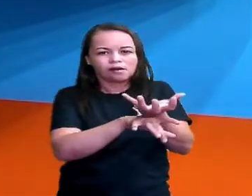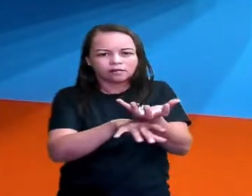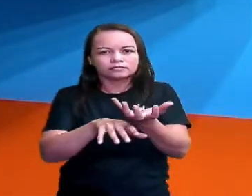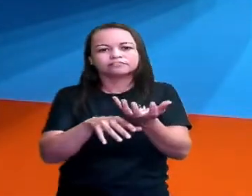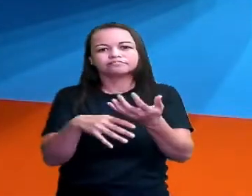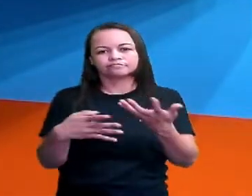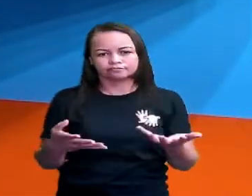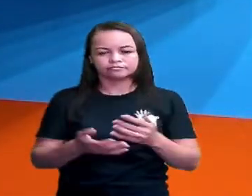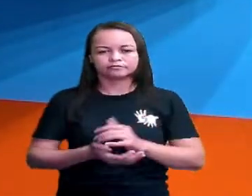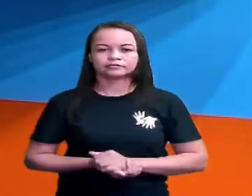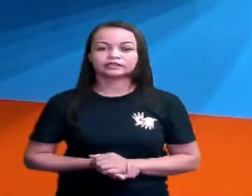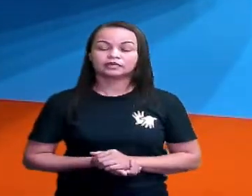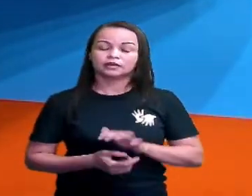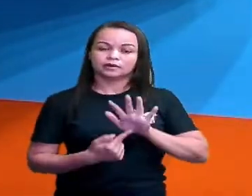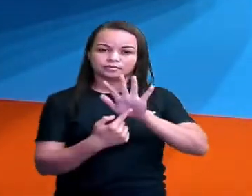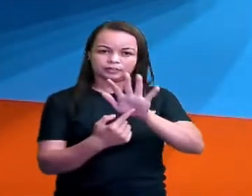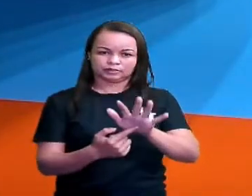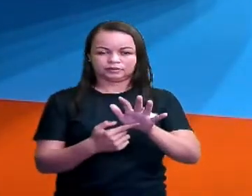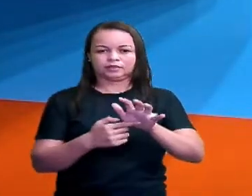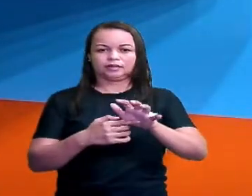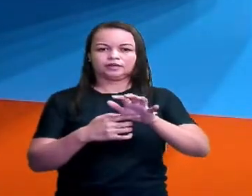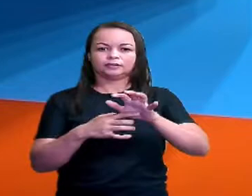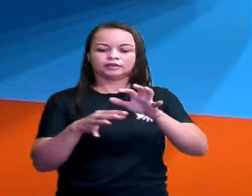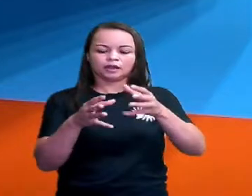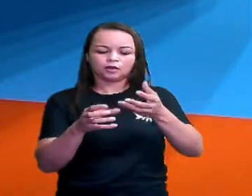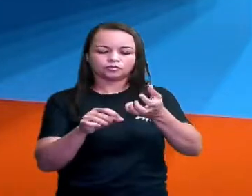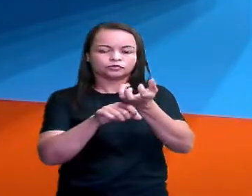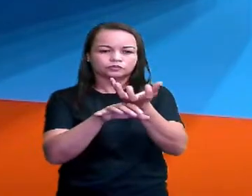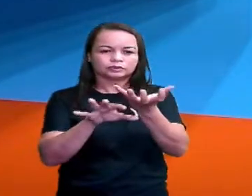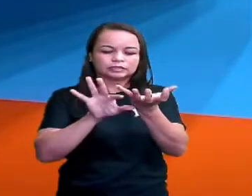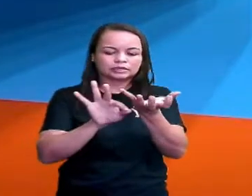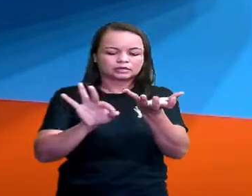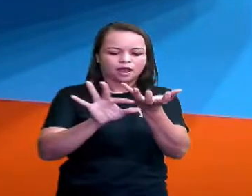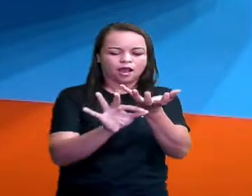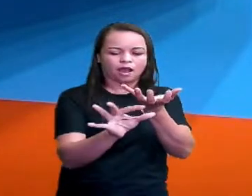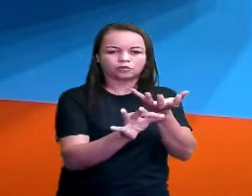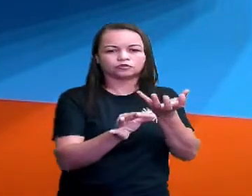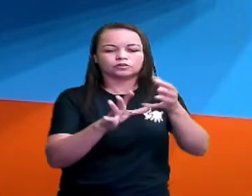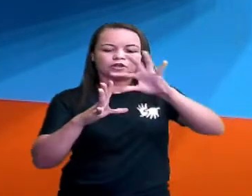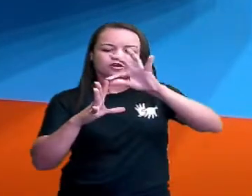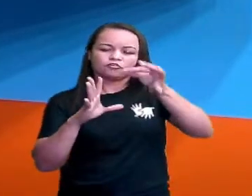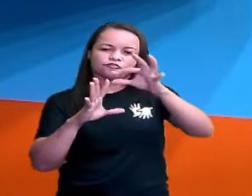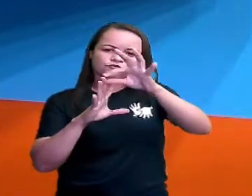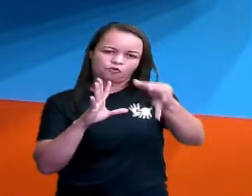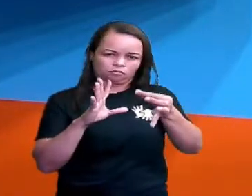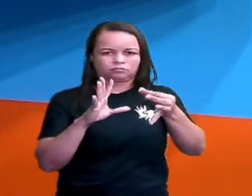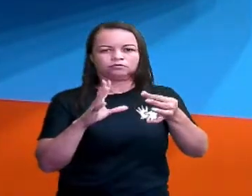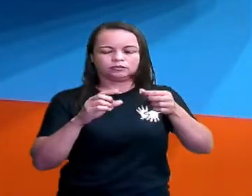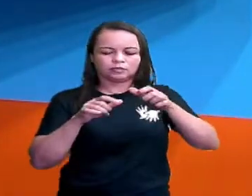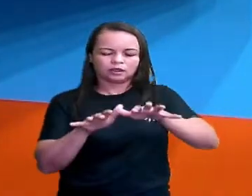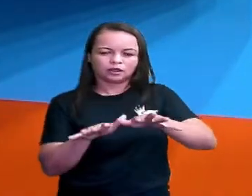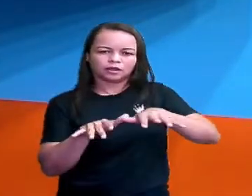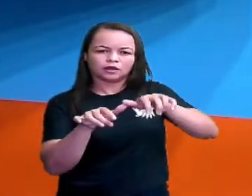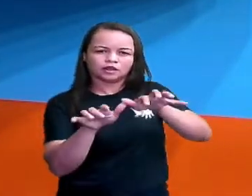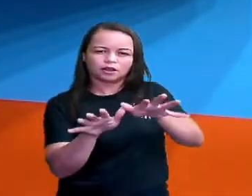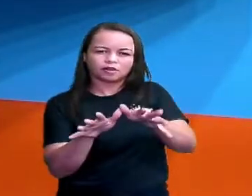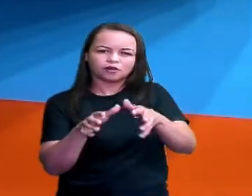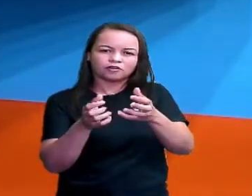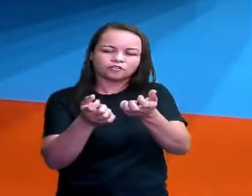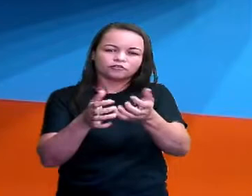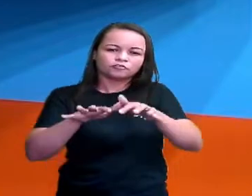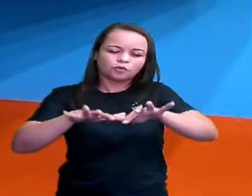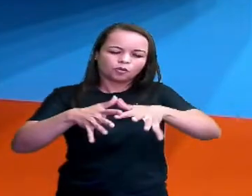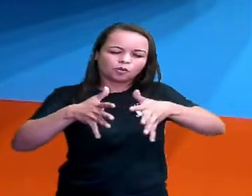apresentam talos e folhas flutuantes, tá certo? Muitas vezes os talos